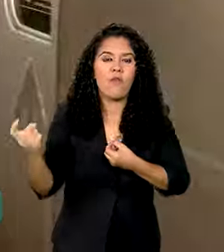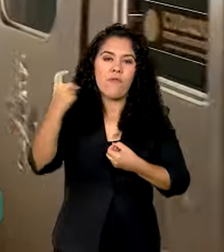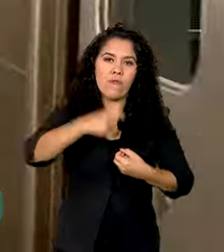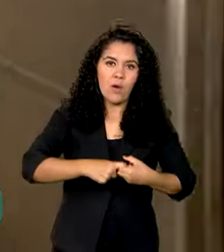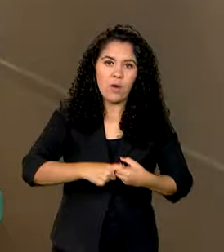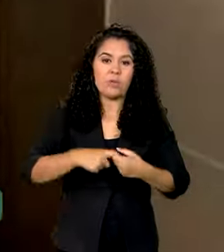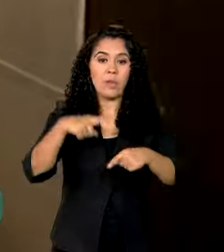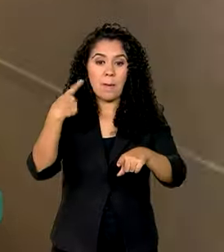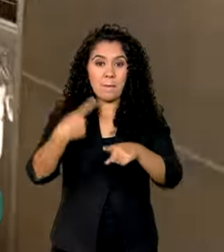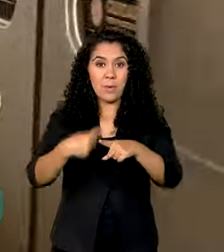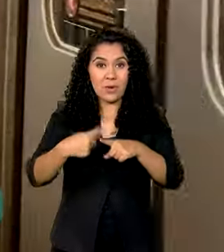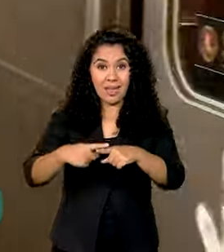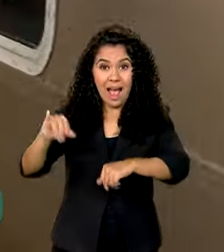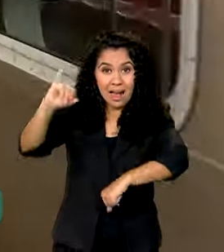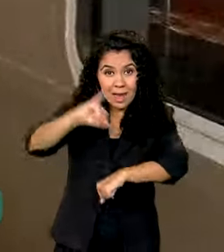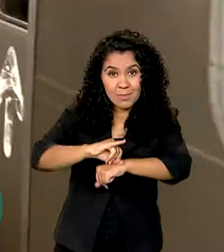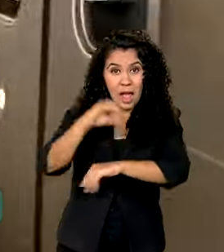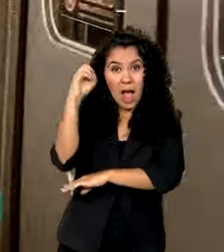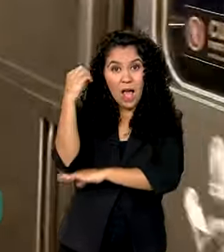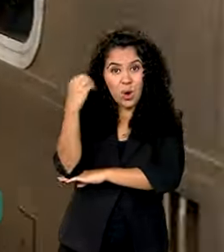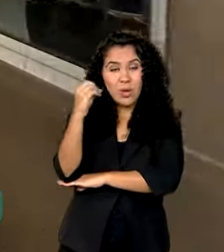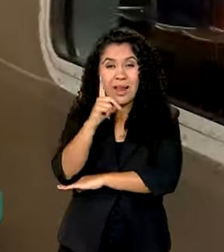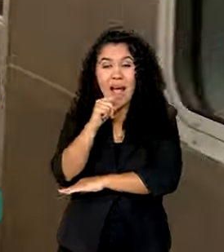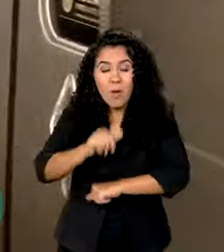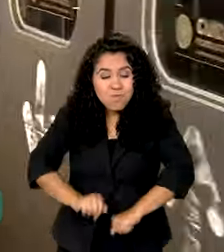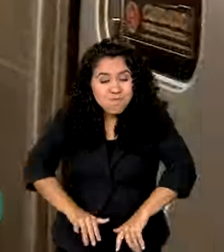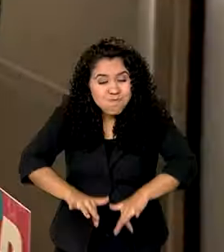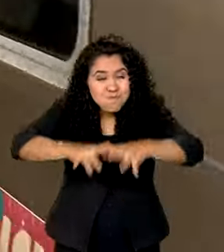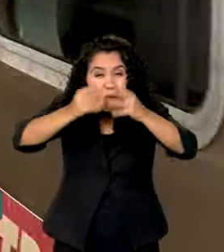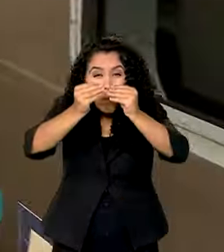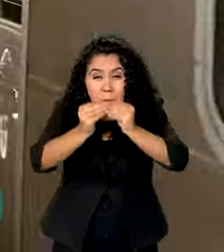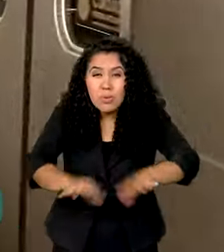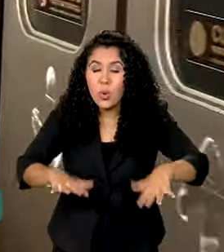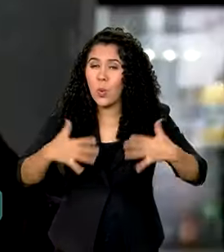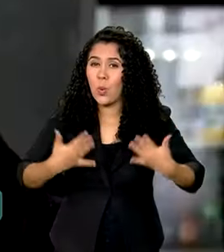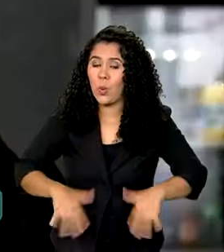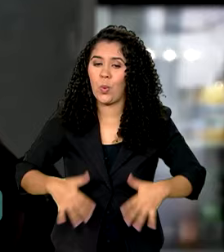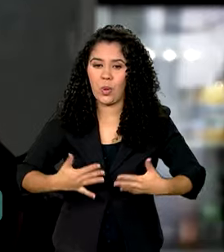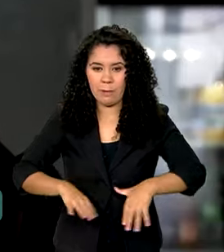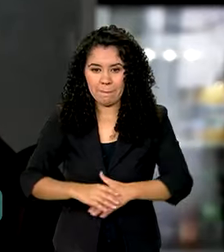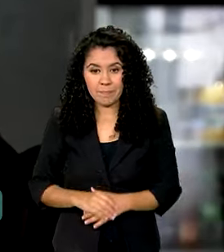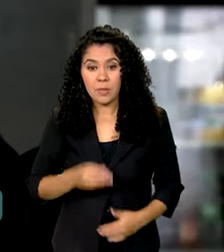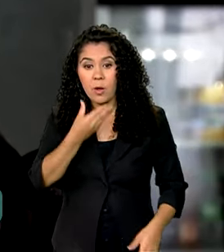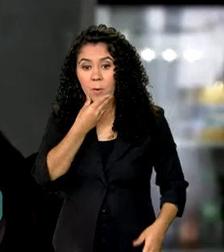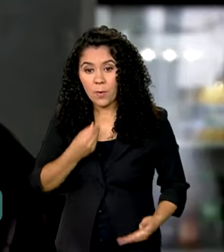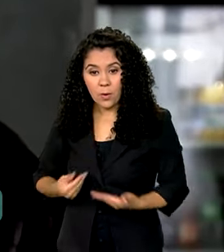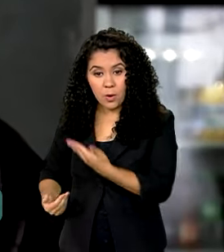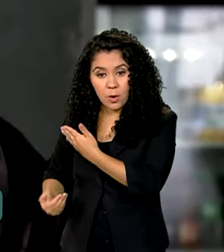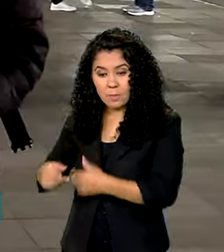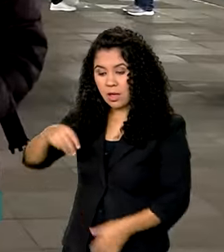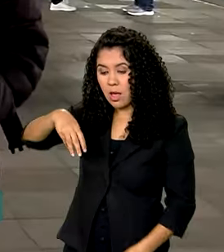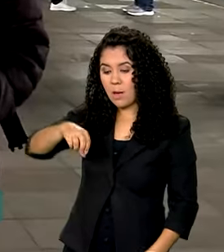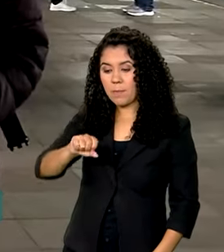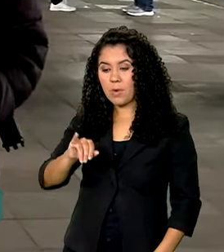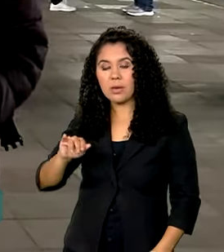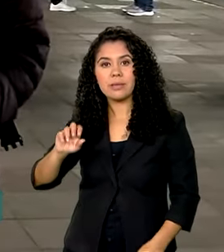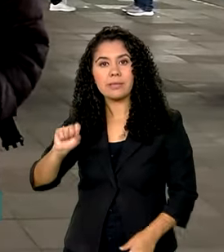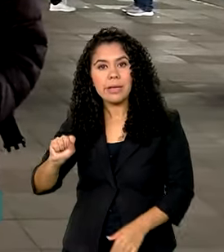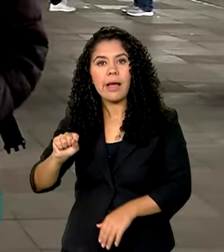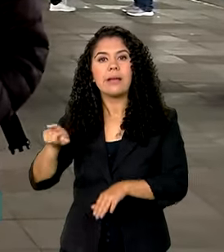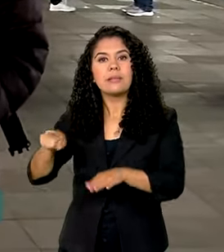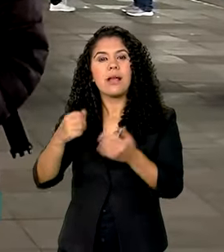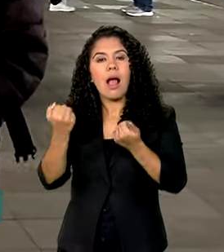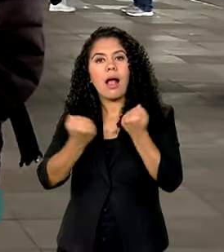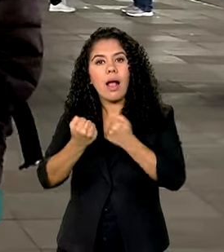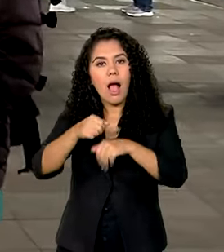estações na capital gaúcha ficaram muito danificadas. Moisés estava indo de Uber até a casa da namorada,